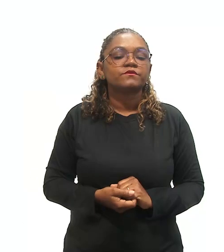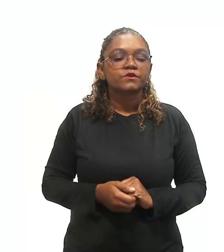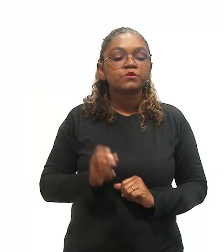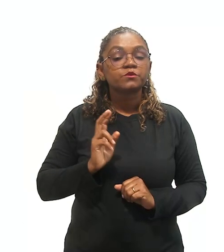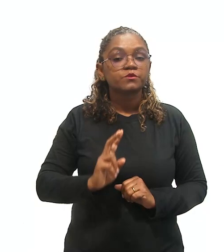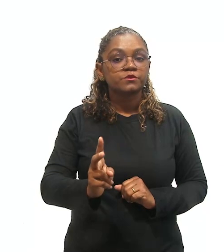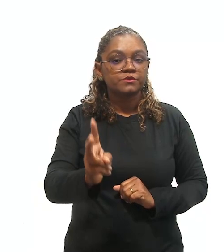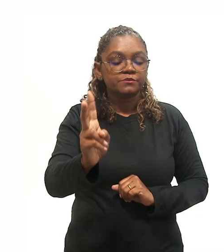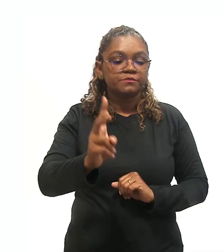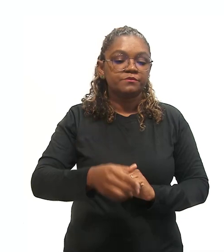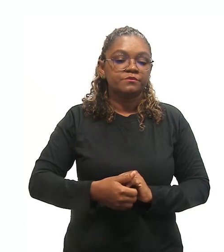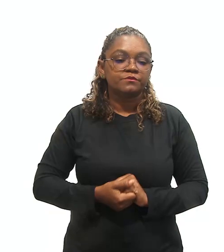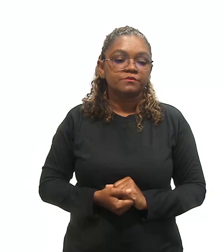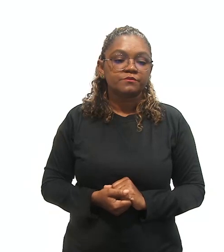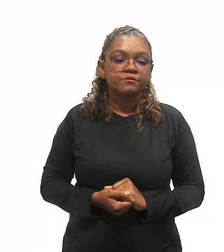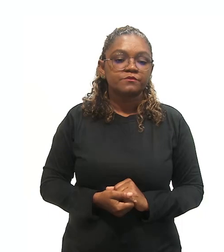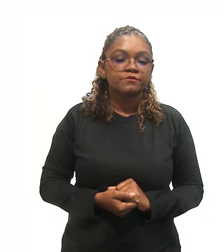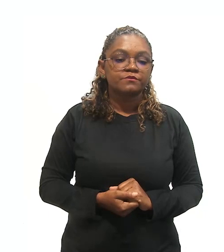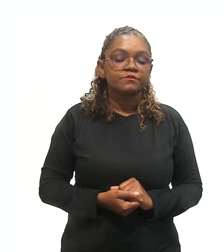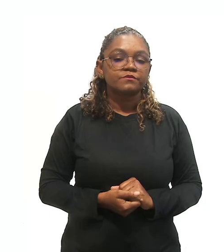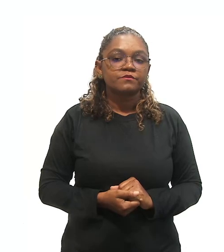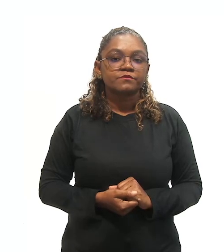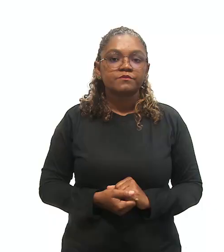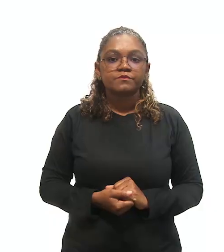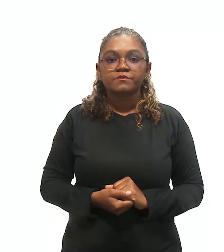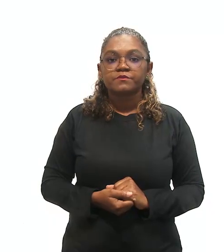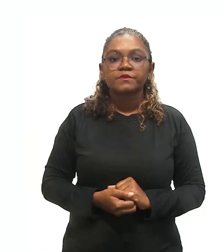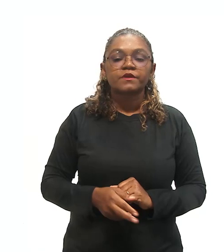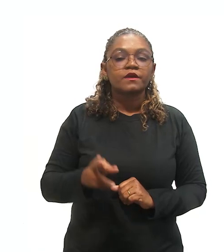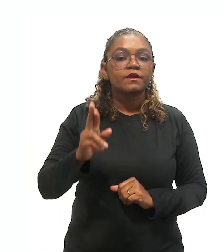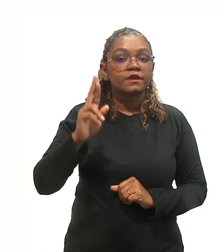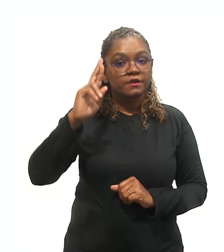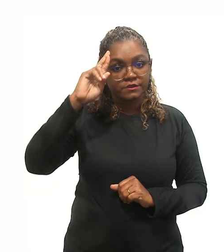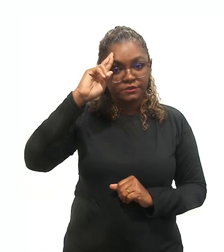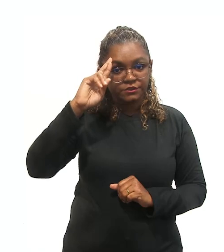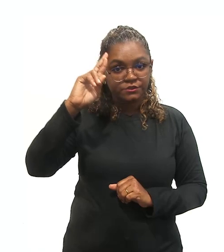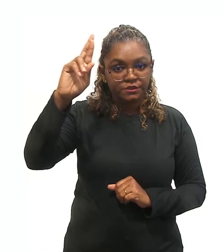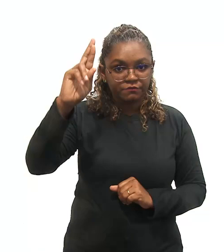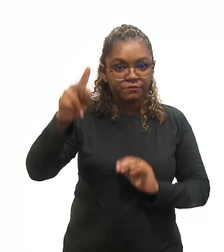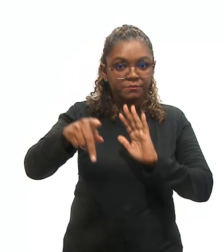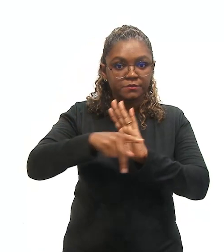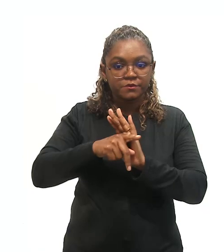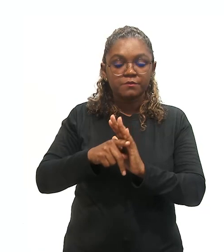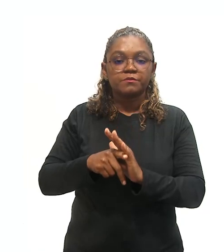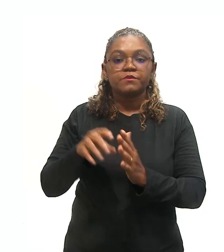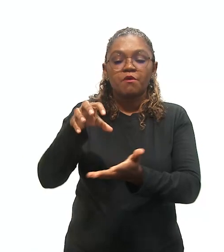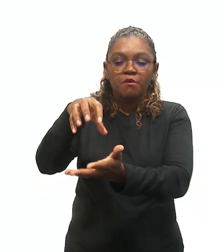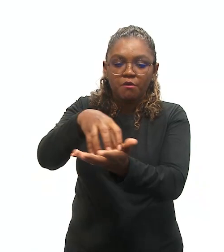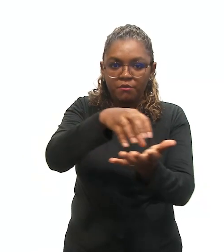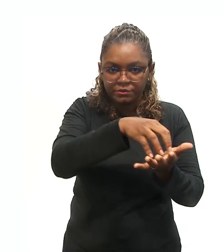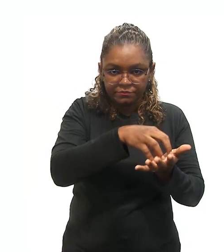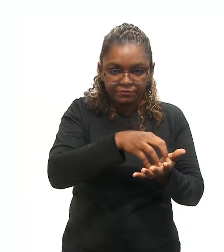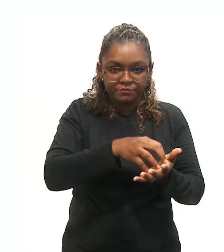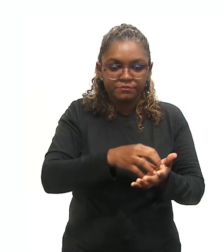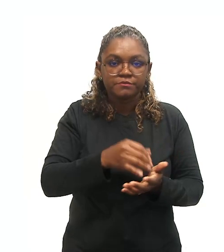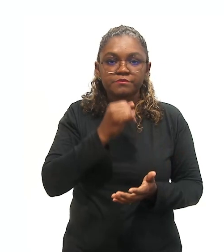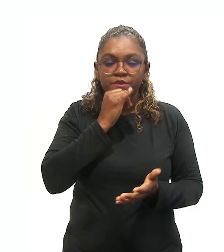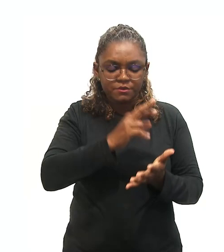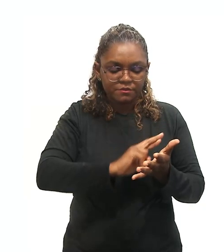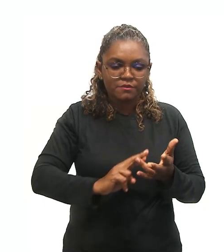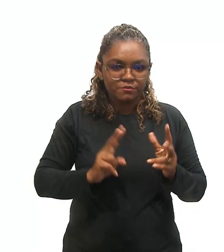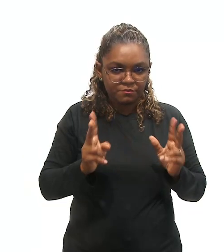leitura, pelos titulares dos poderes e órgãos. Assim como o relatório que já